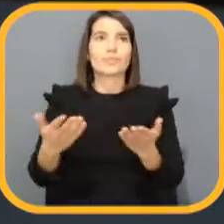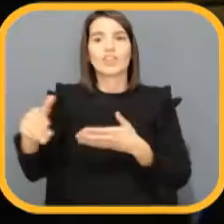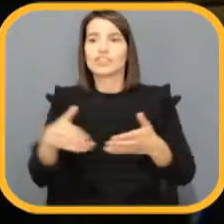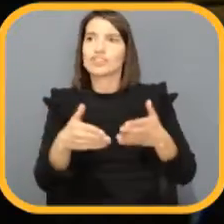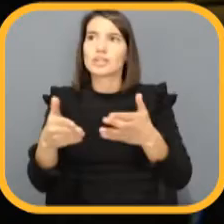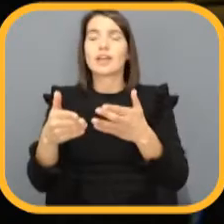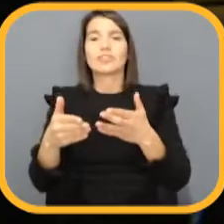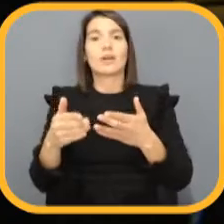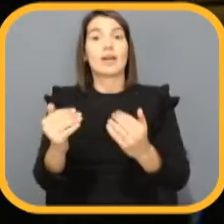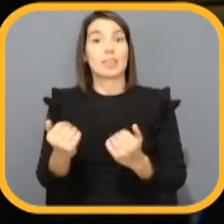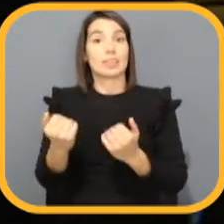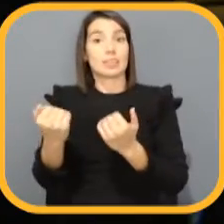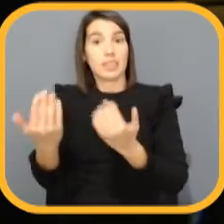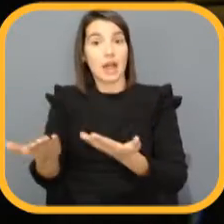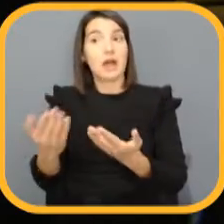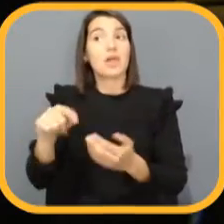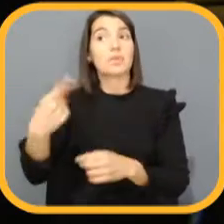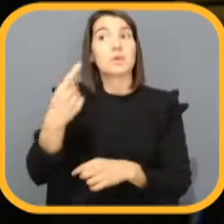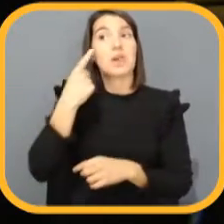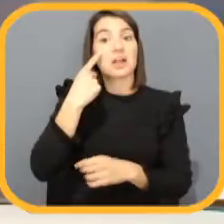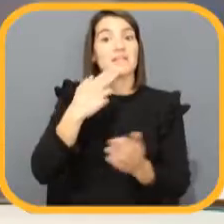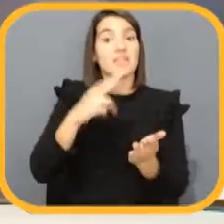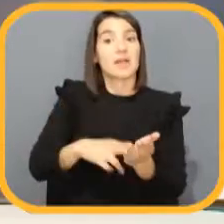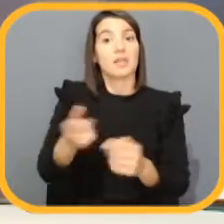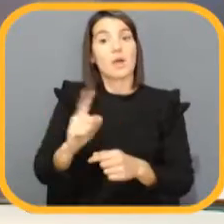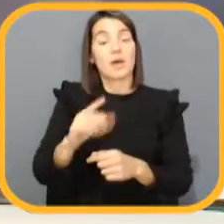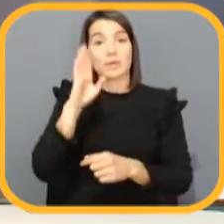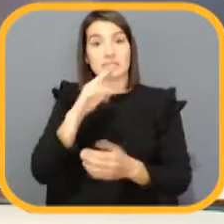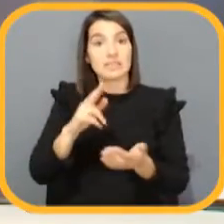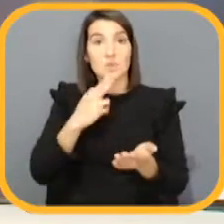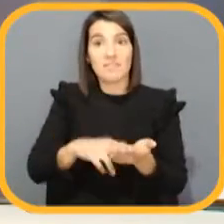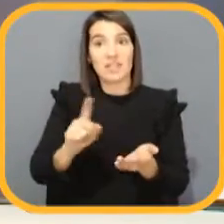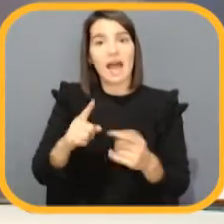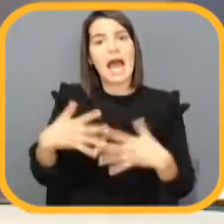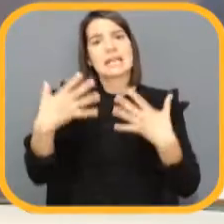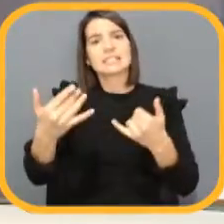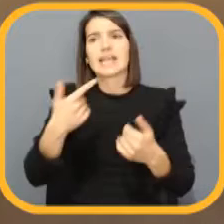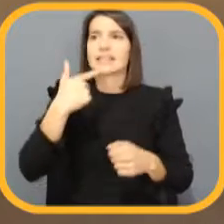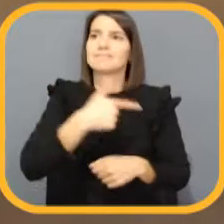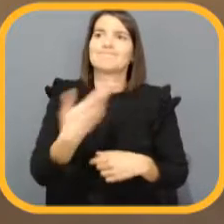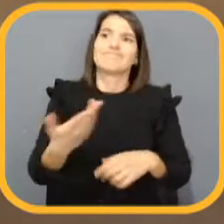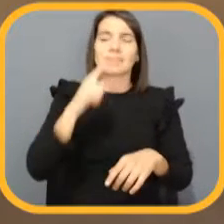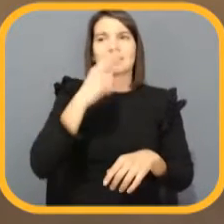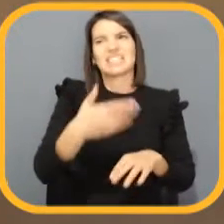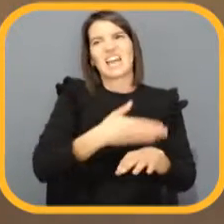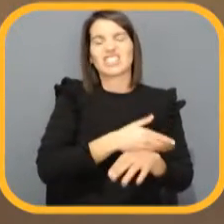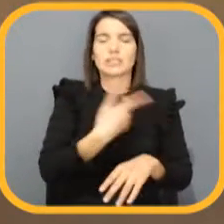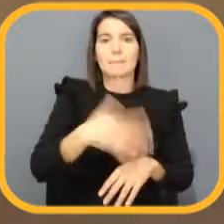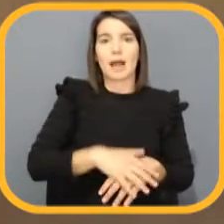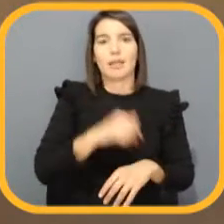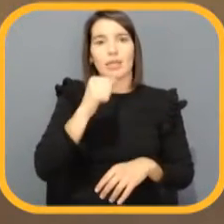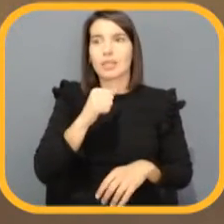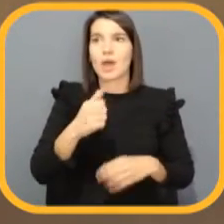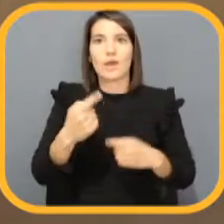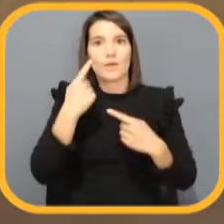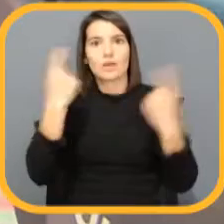usa a estratégia de primeiro dá-se, depois vê-se se é verdade e se não for verdade desmente-se a seguir. E é como se estivéssemos sempre em